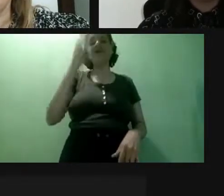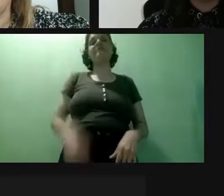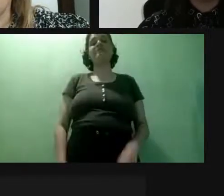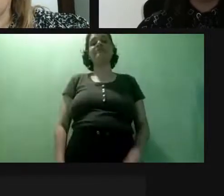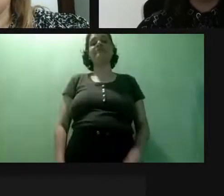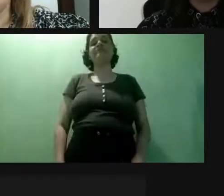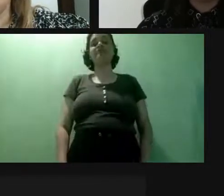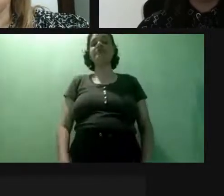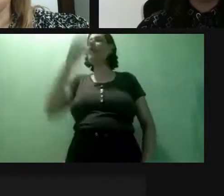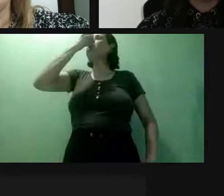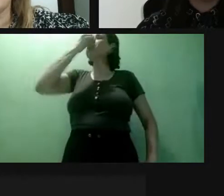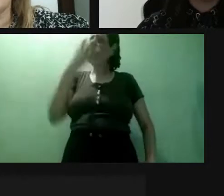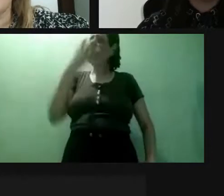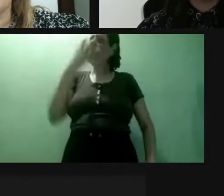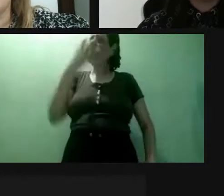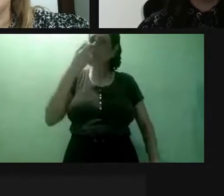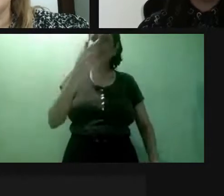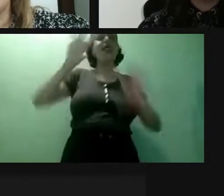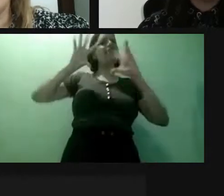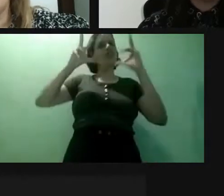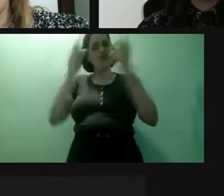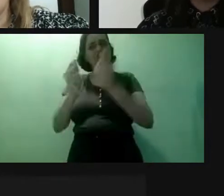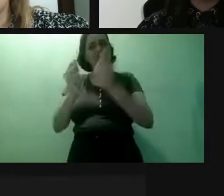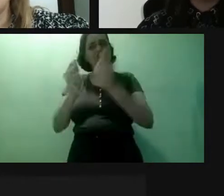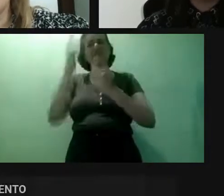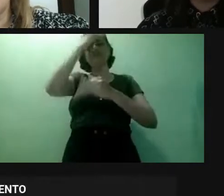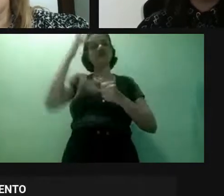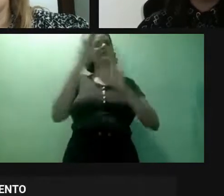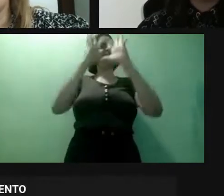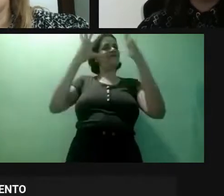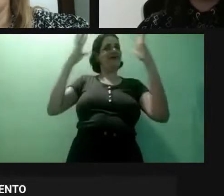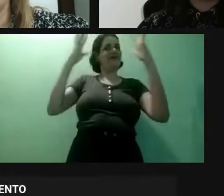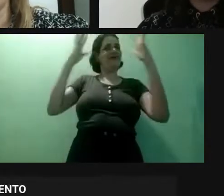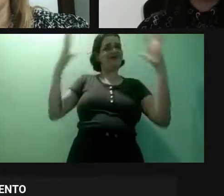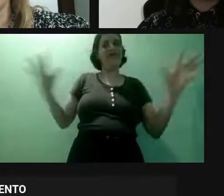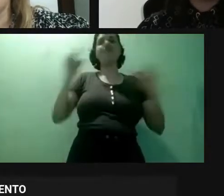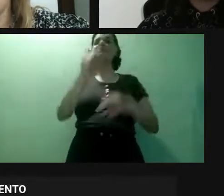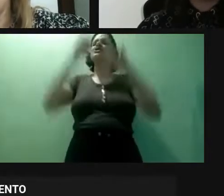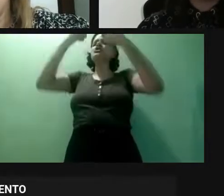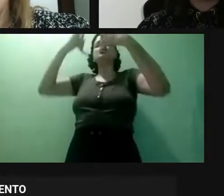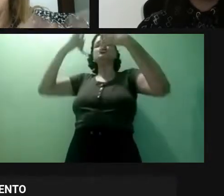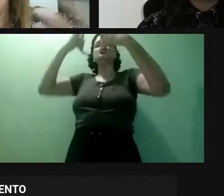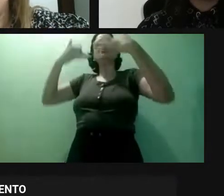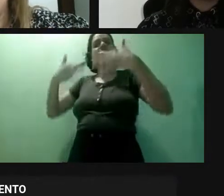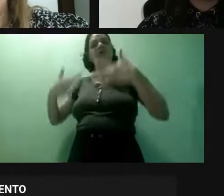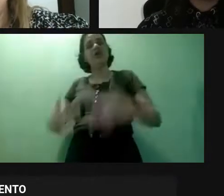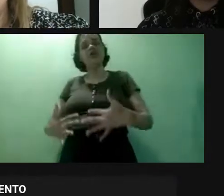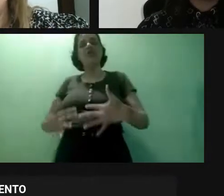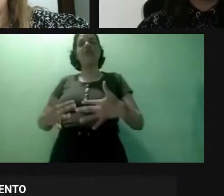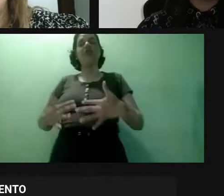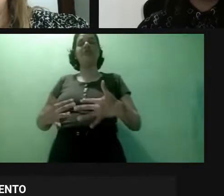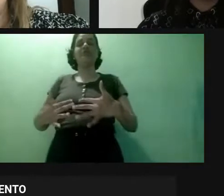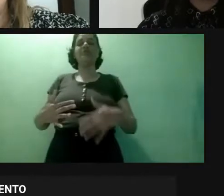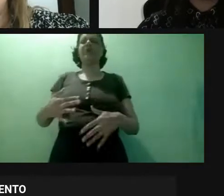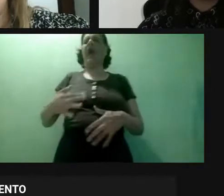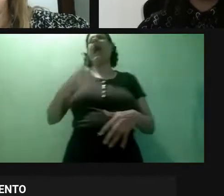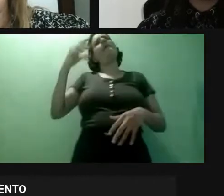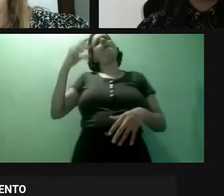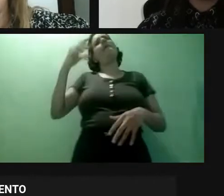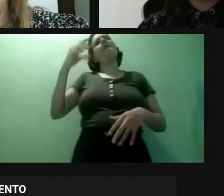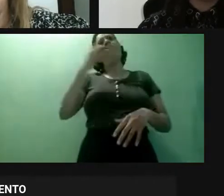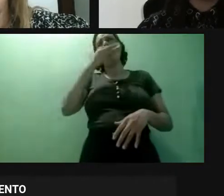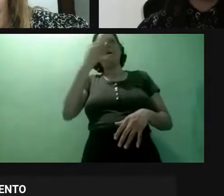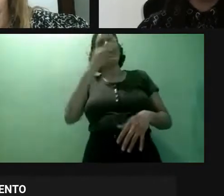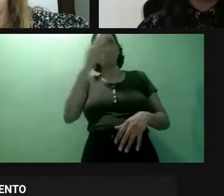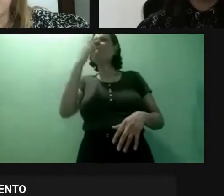foi muito bom, todo mundo aqui parabenizando pelas explicações. Clarice, acho que não tem perguntas, né? Acho